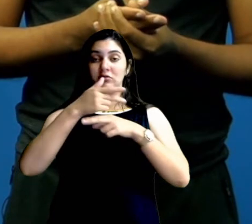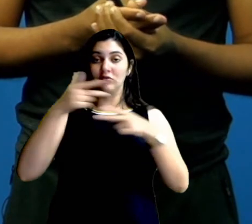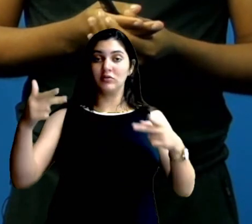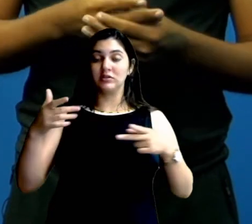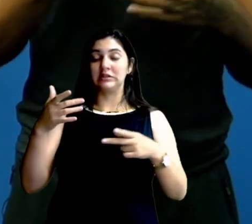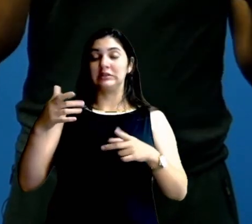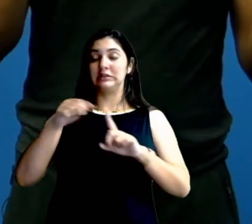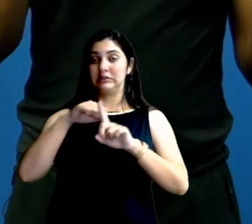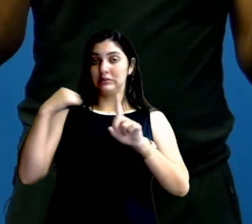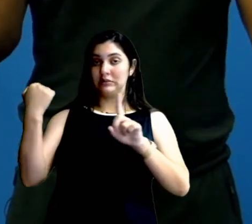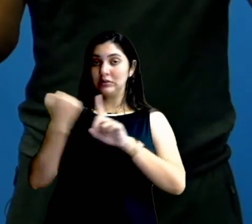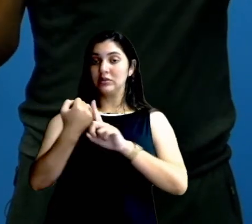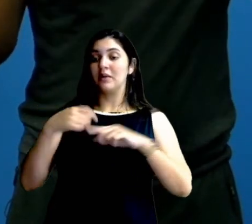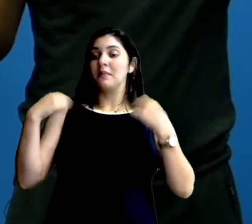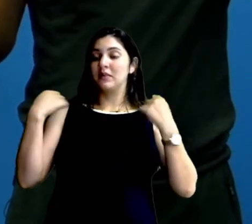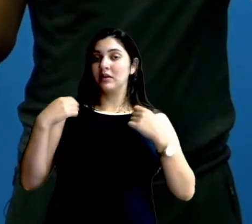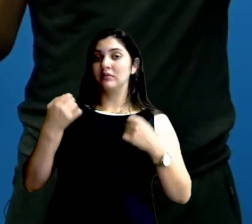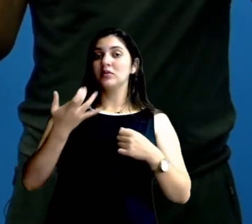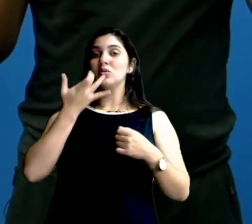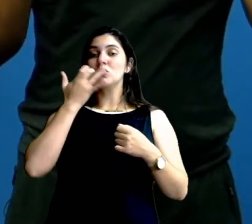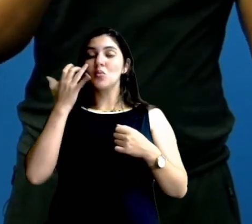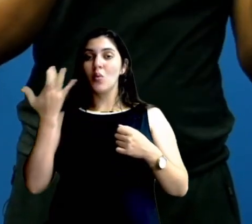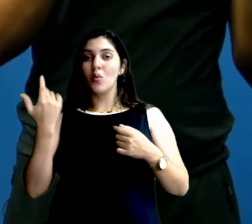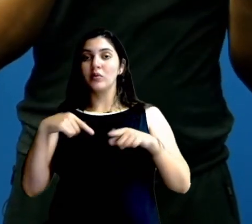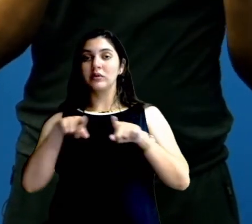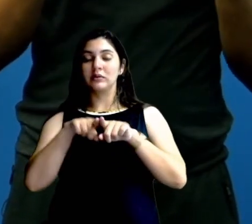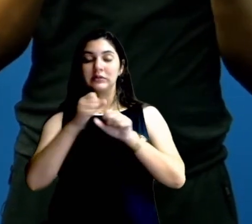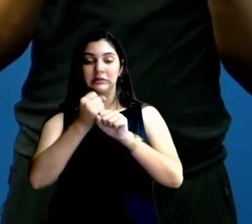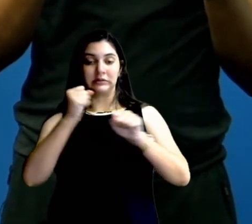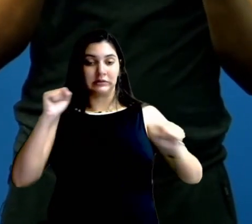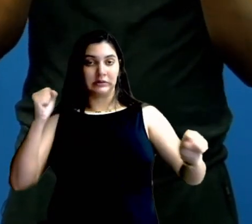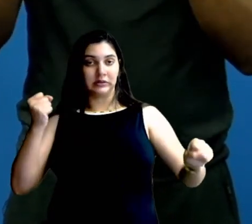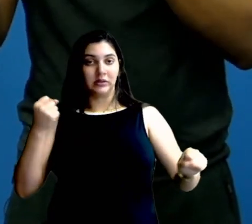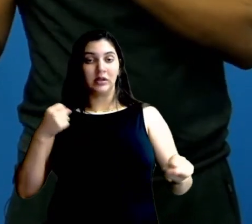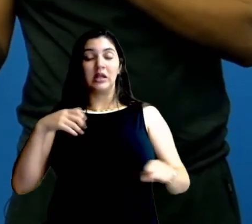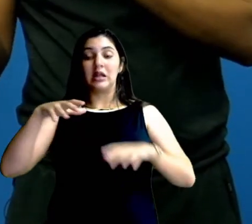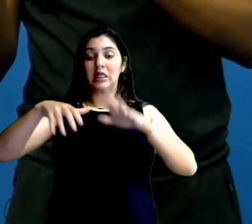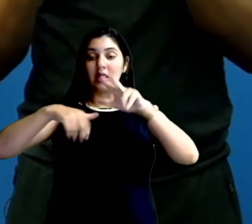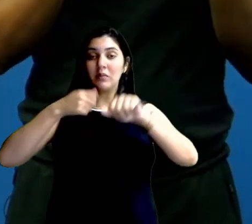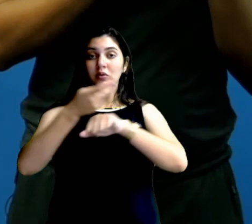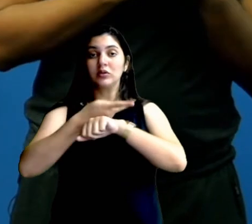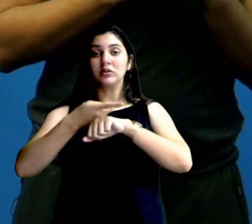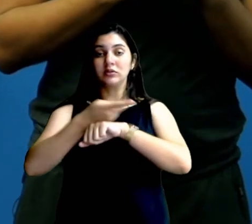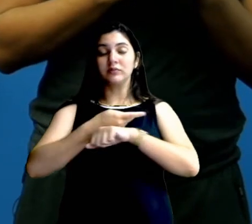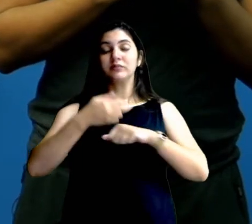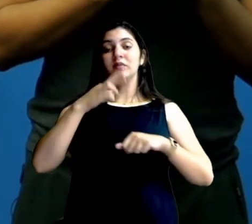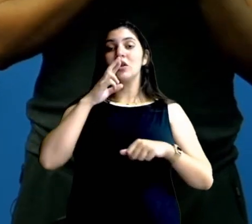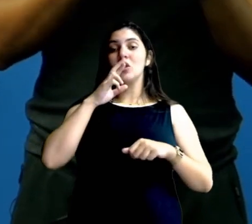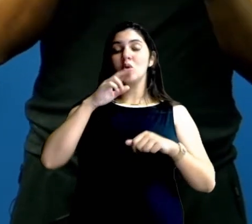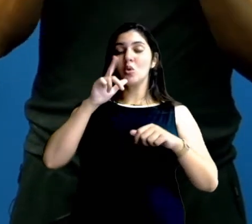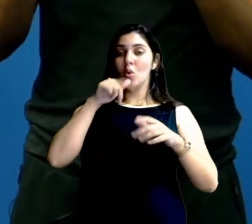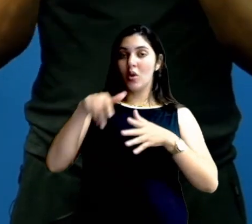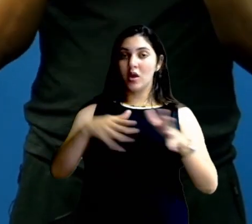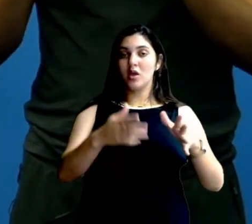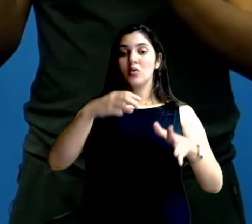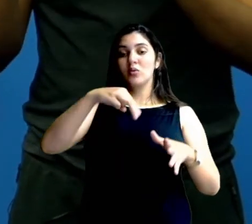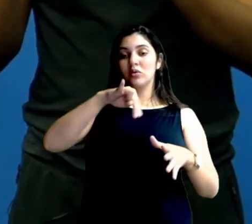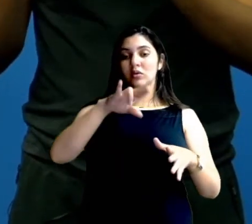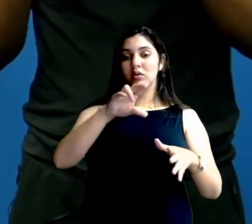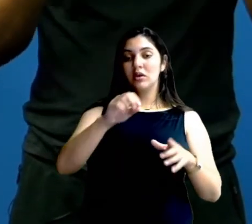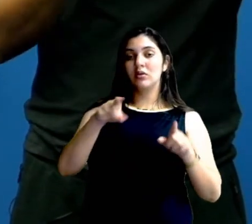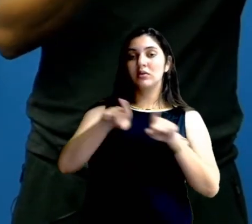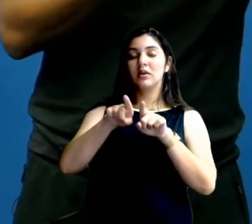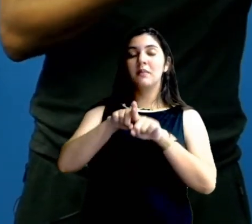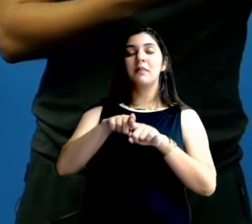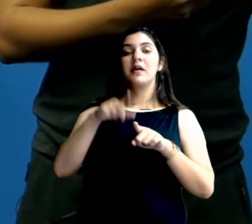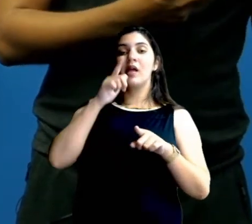sociedade o ouro em sua maioria era extraído das minas entre o Rio Nilo e o mar vermelho a maior quantidade